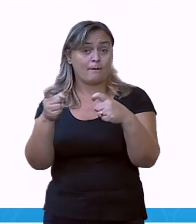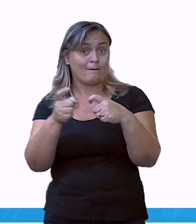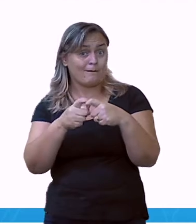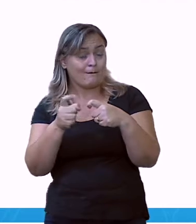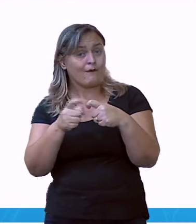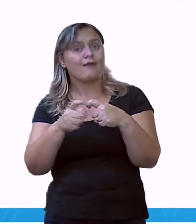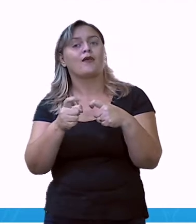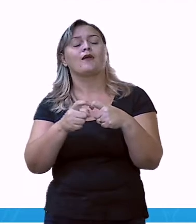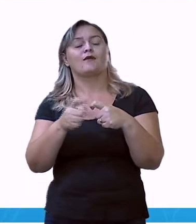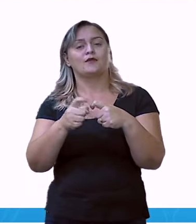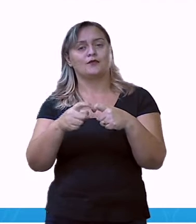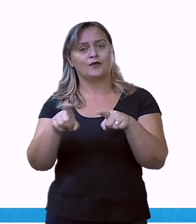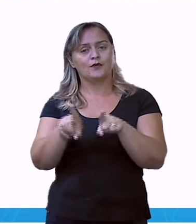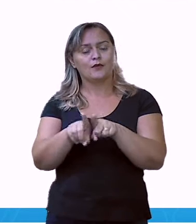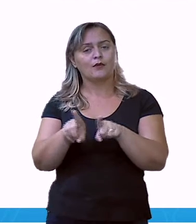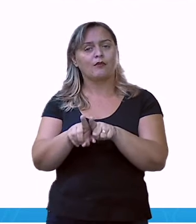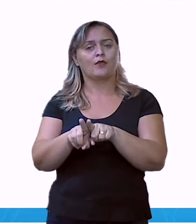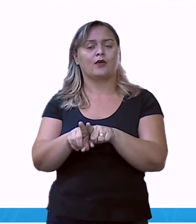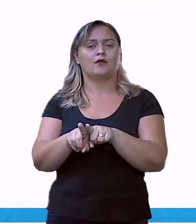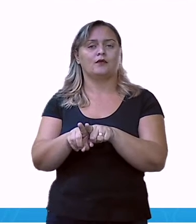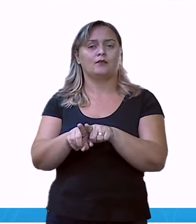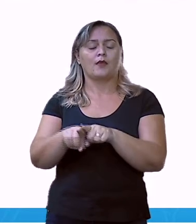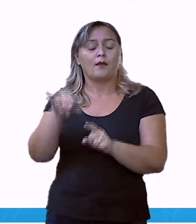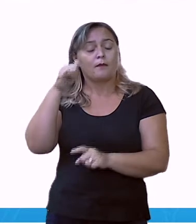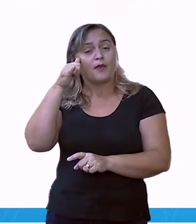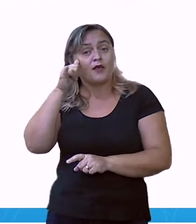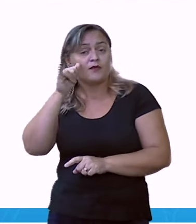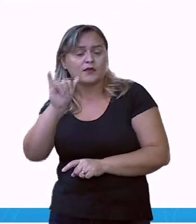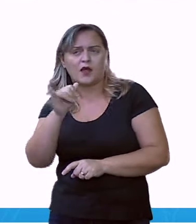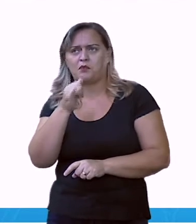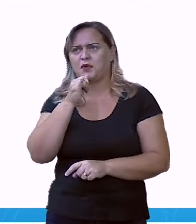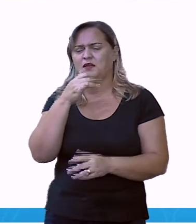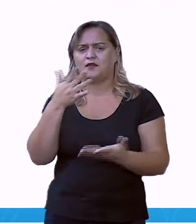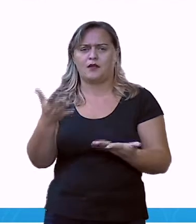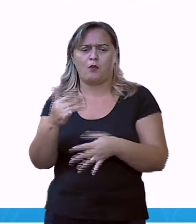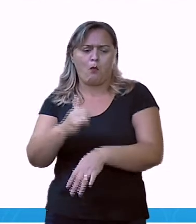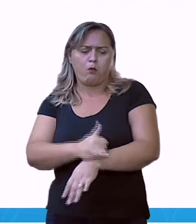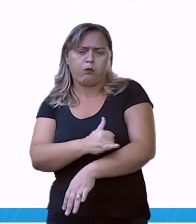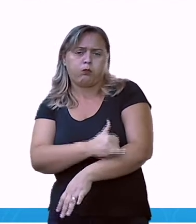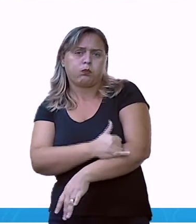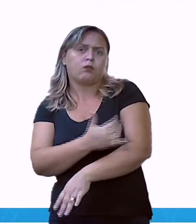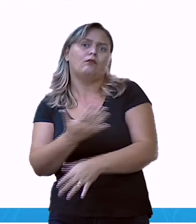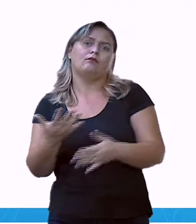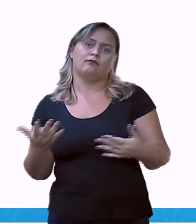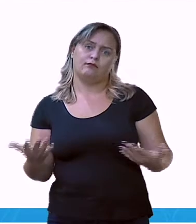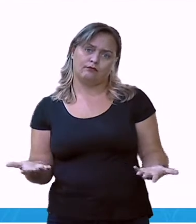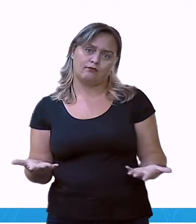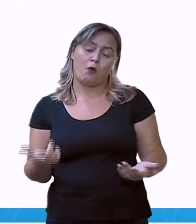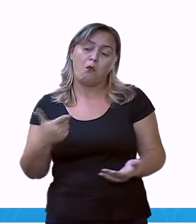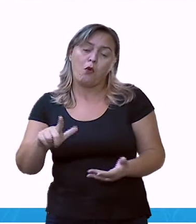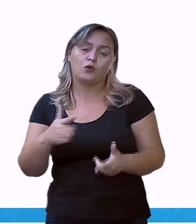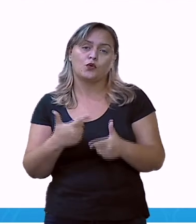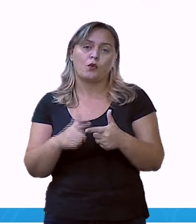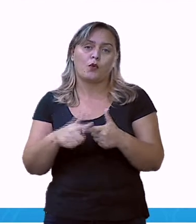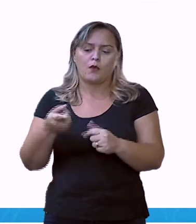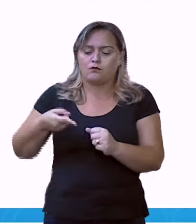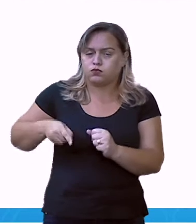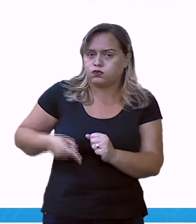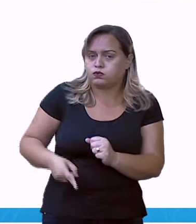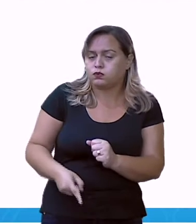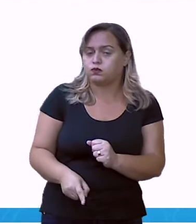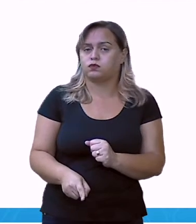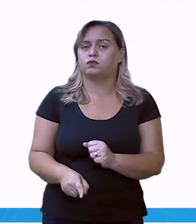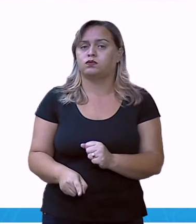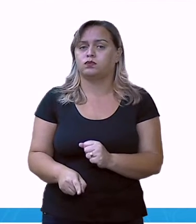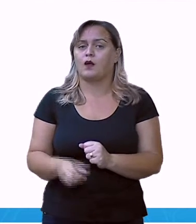para monitorar o surgimento de fatores como a obesidade ou qualquer outra condição que vai exigir mais